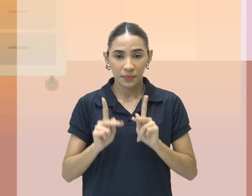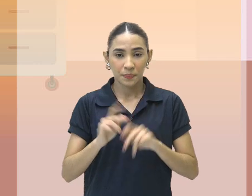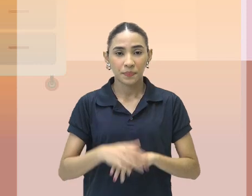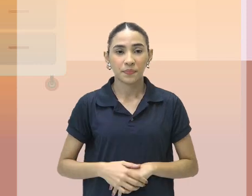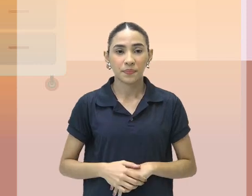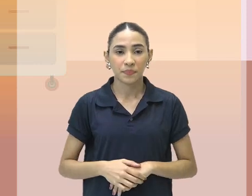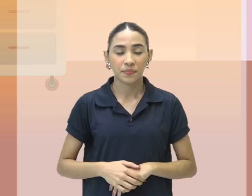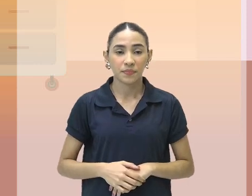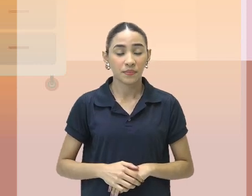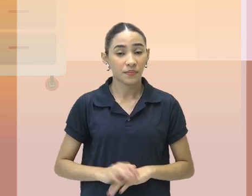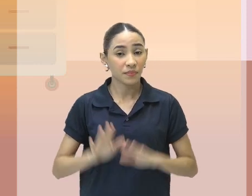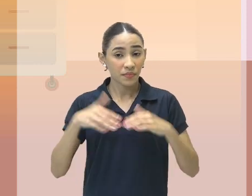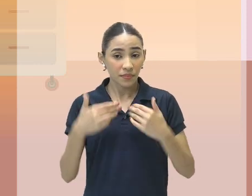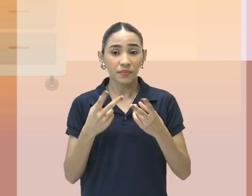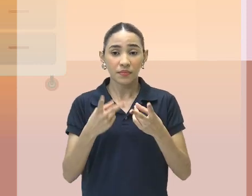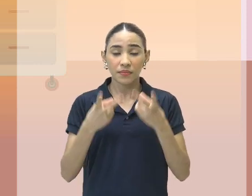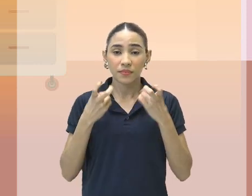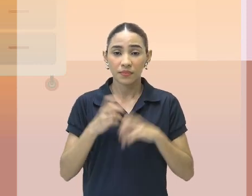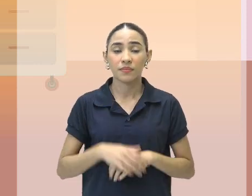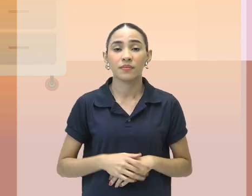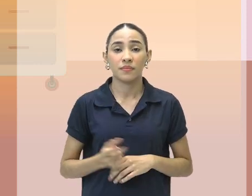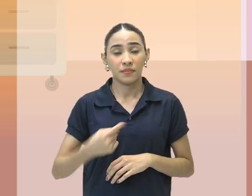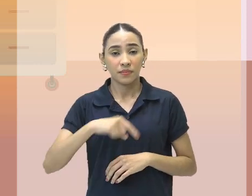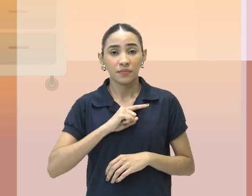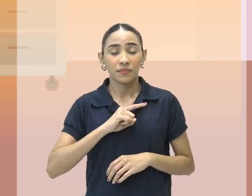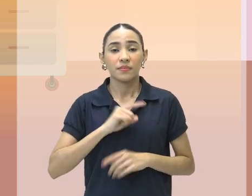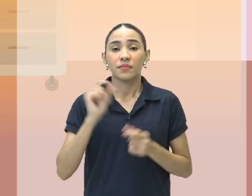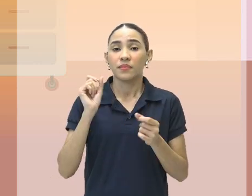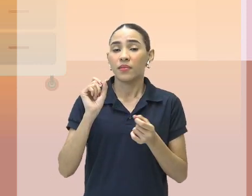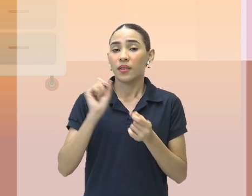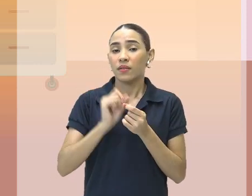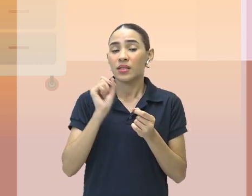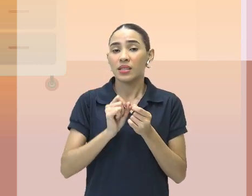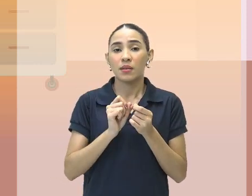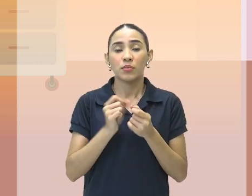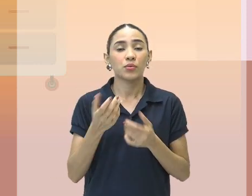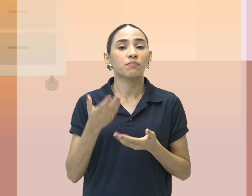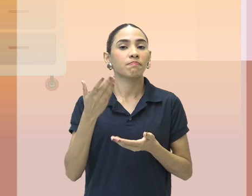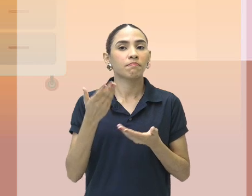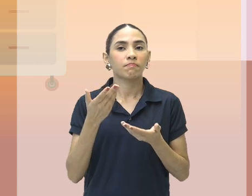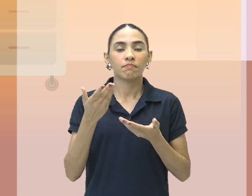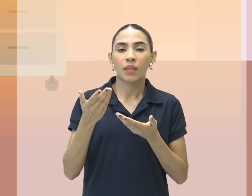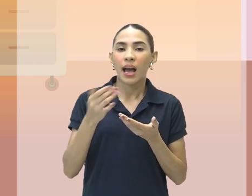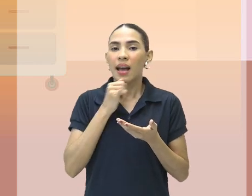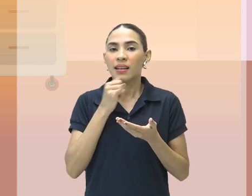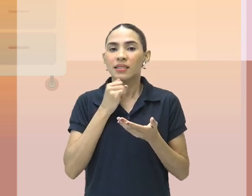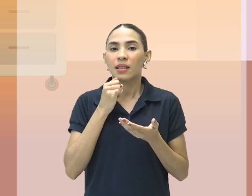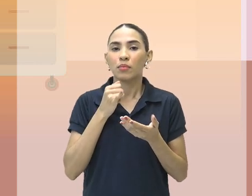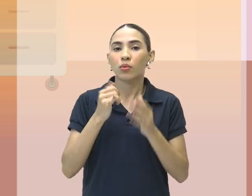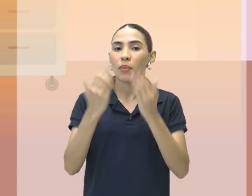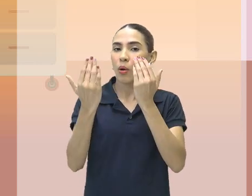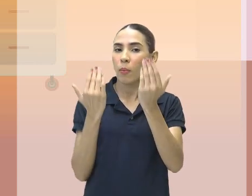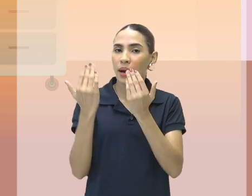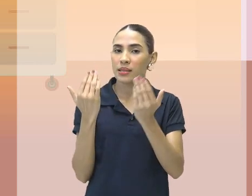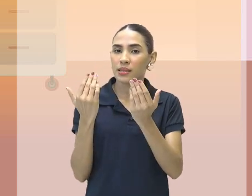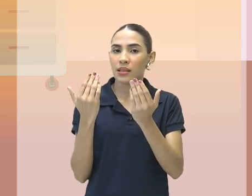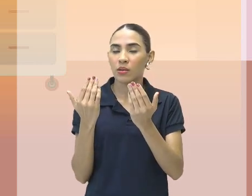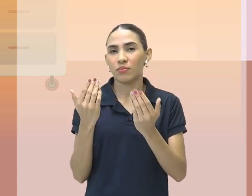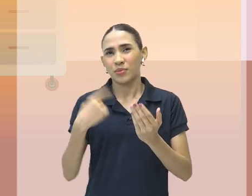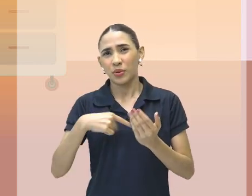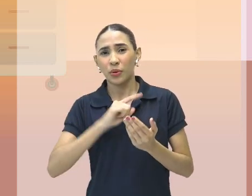certo, pessoal? Então vejam que nós fizemos um paralelo daquele conto tradicional, né, que nós